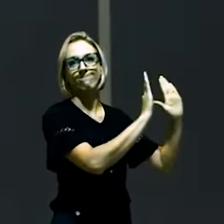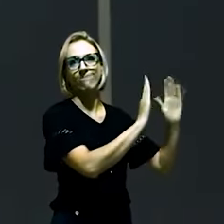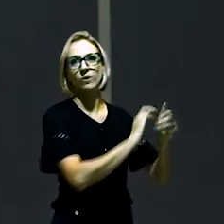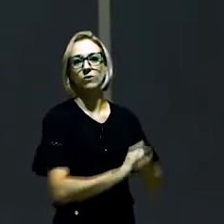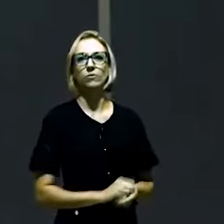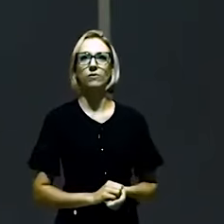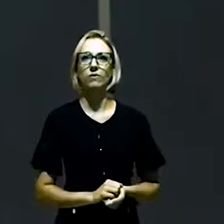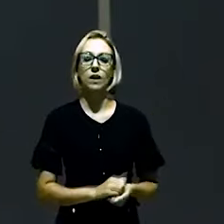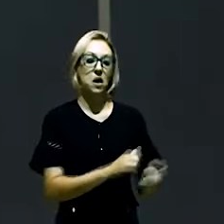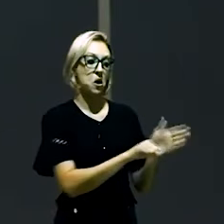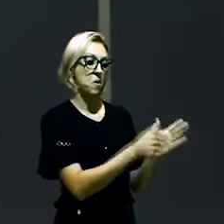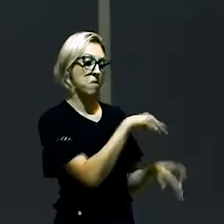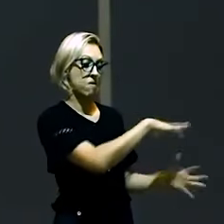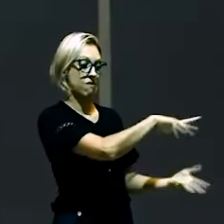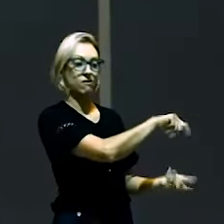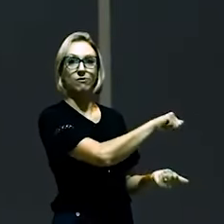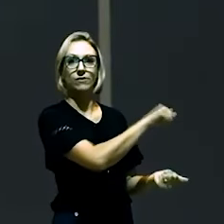antes deste Deus.